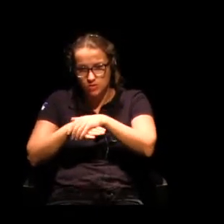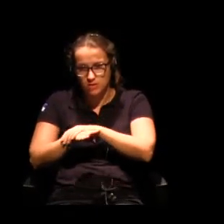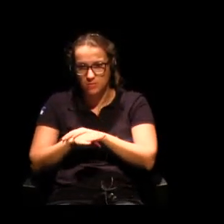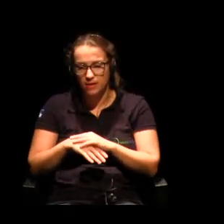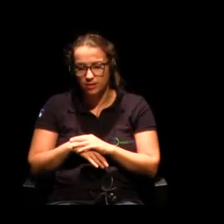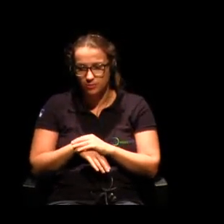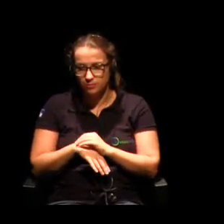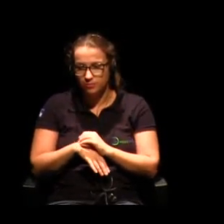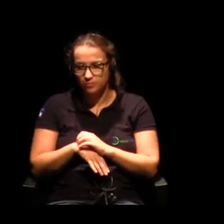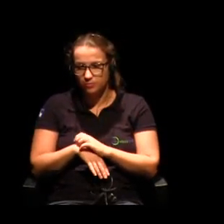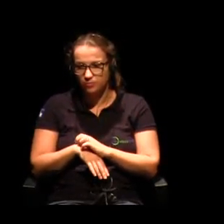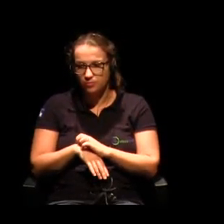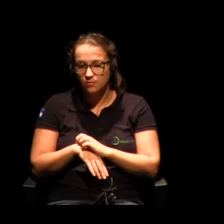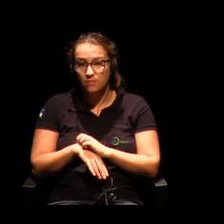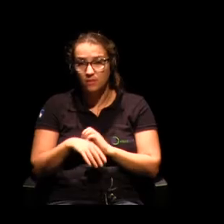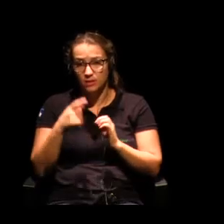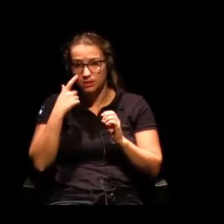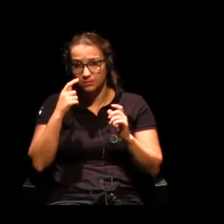estacionamentos.